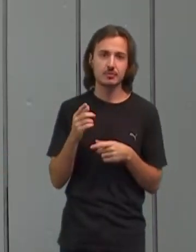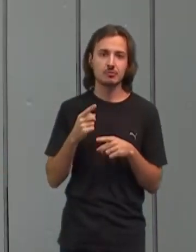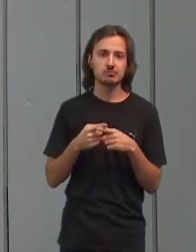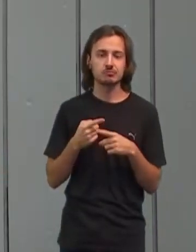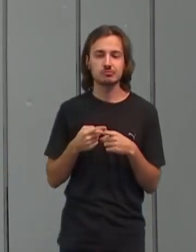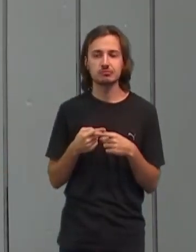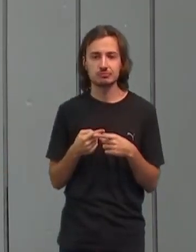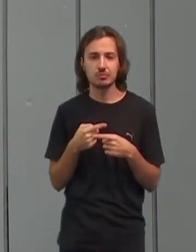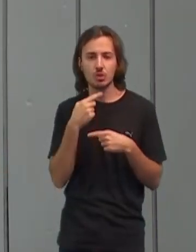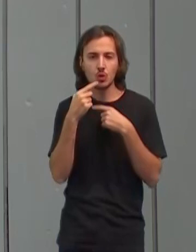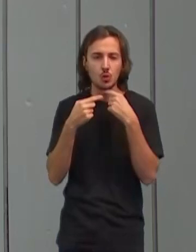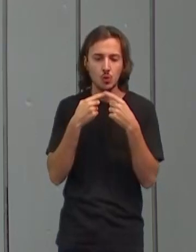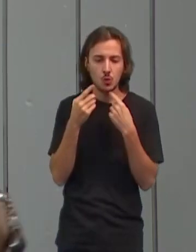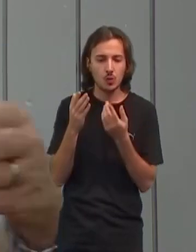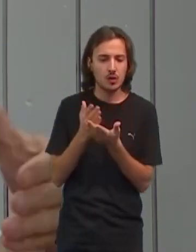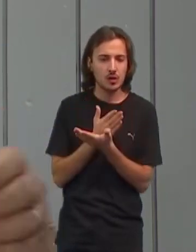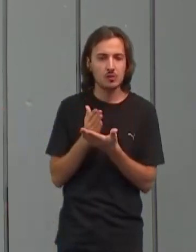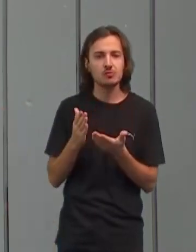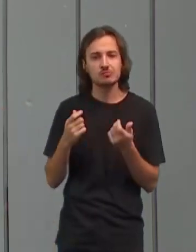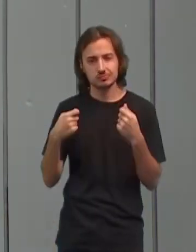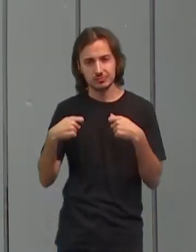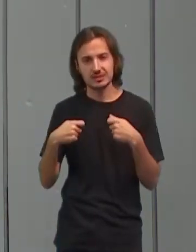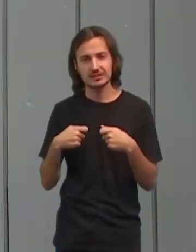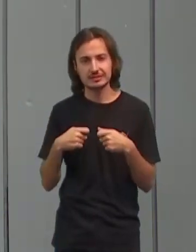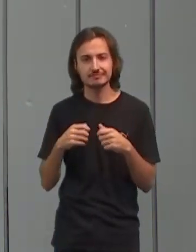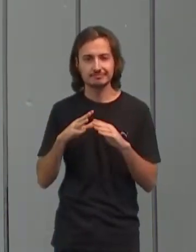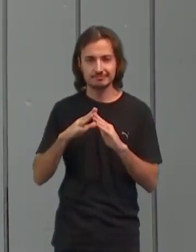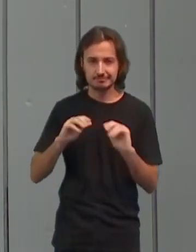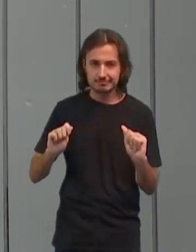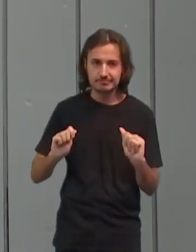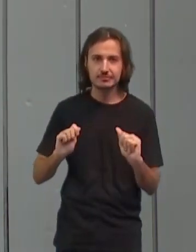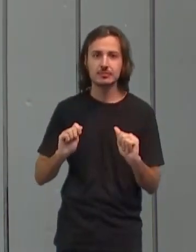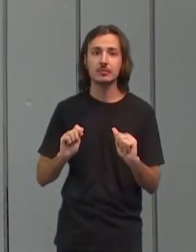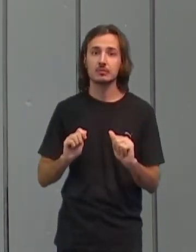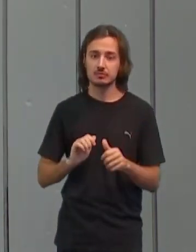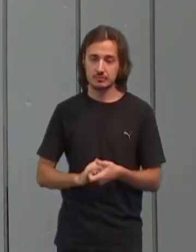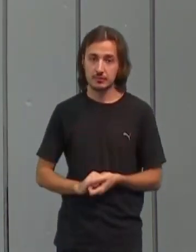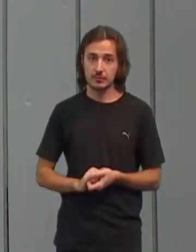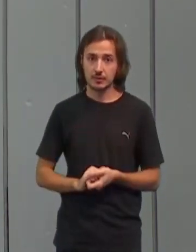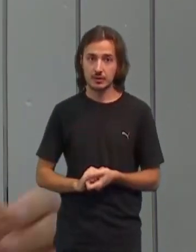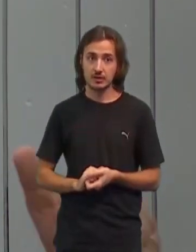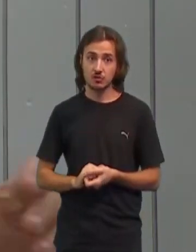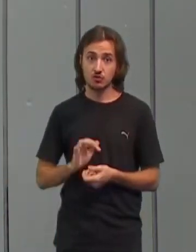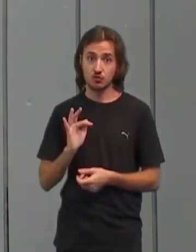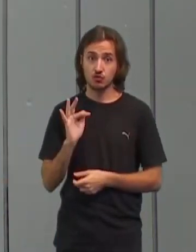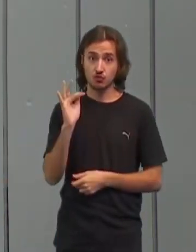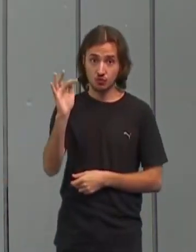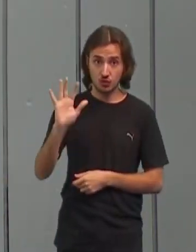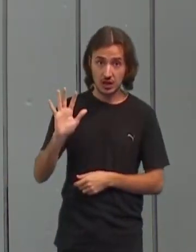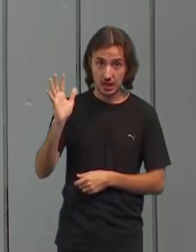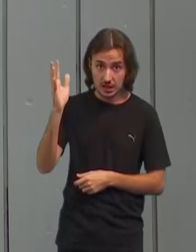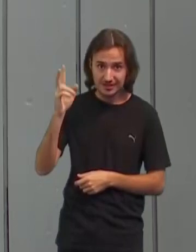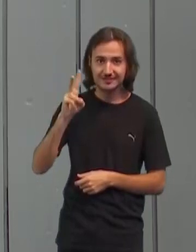para que a gente possa fazer um projeto efetivo. Vai acontecer e o compromisso do Executivo é mandar